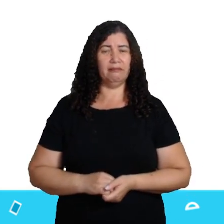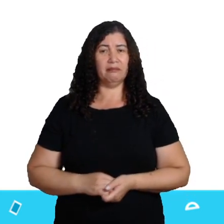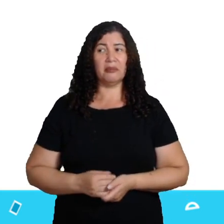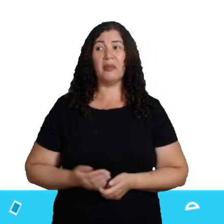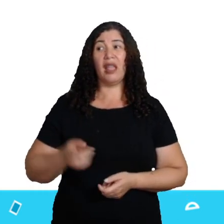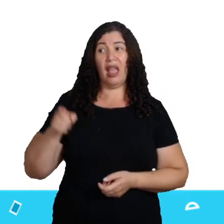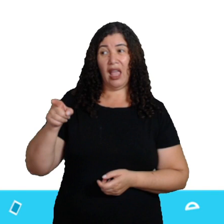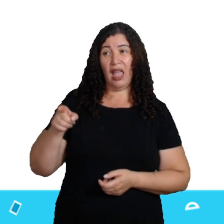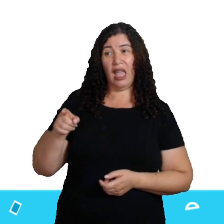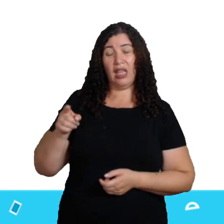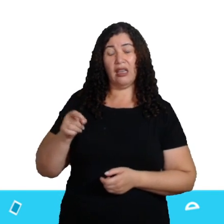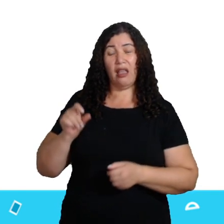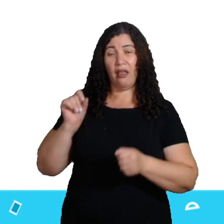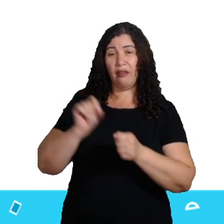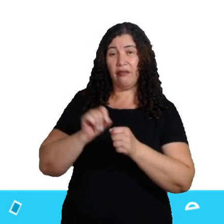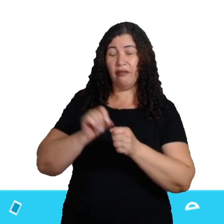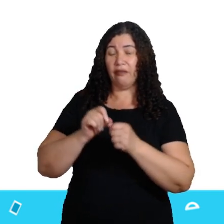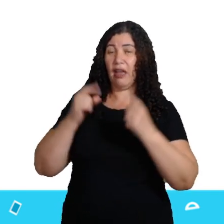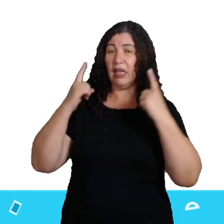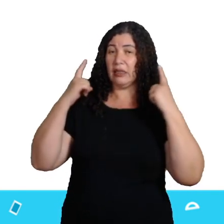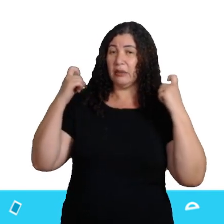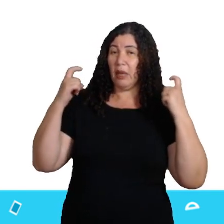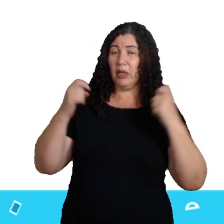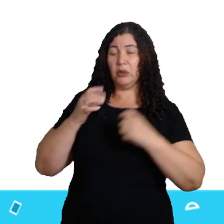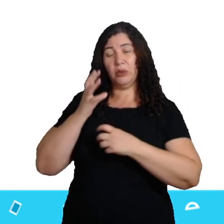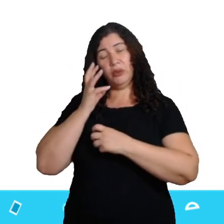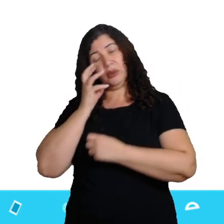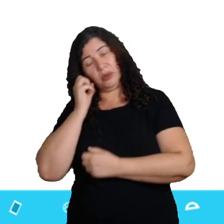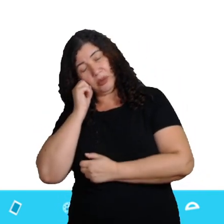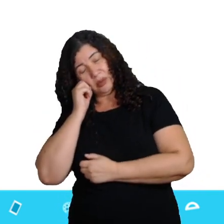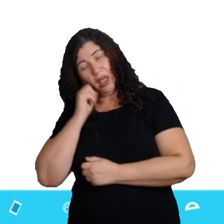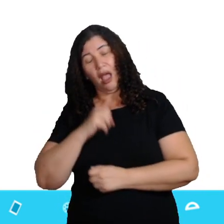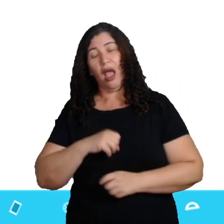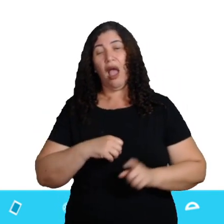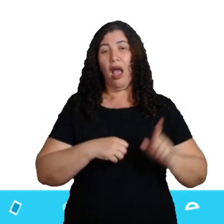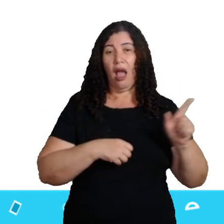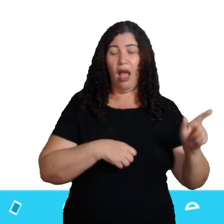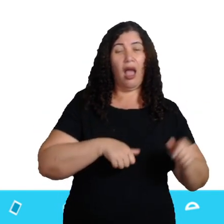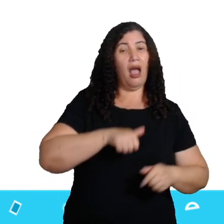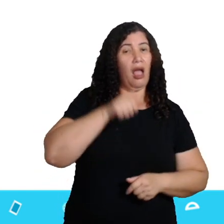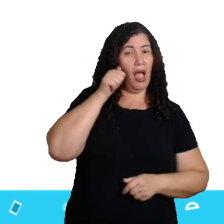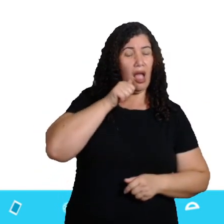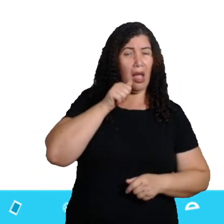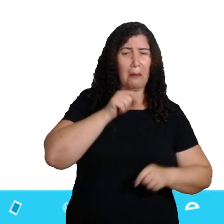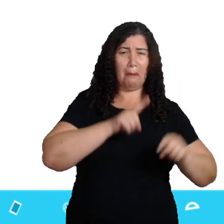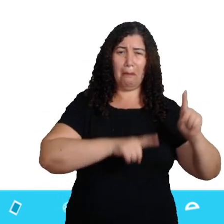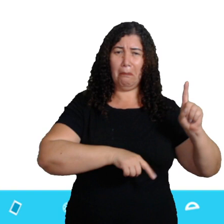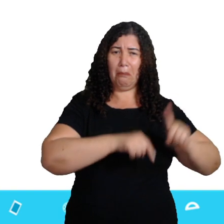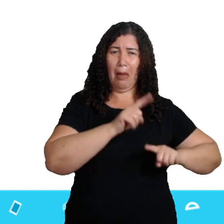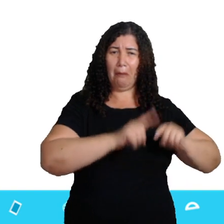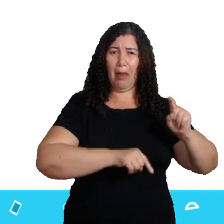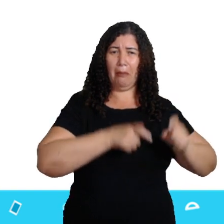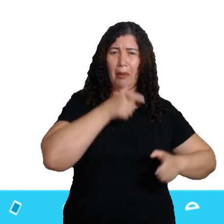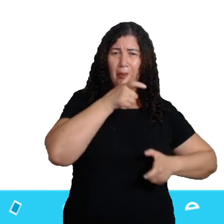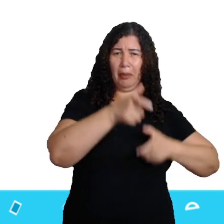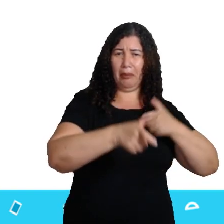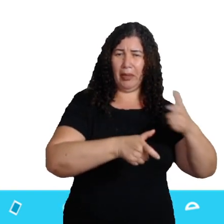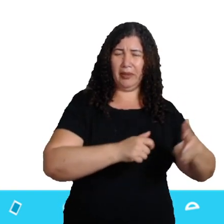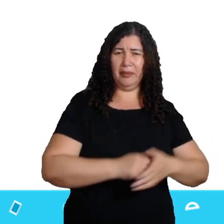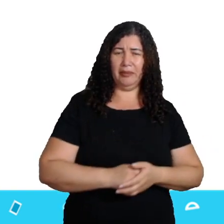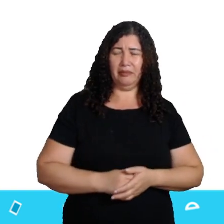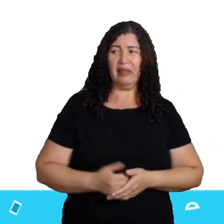ele ronca e que ela diz palavrão demais. E que ele